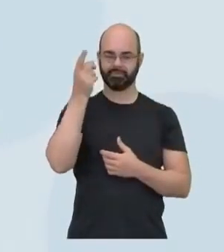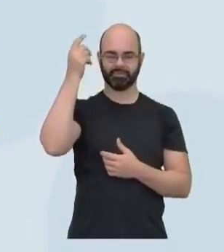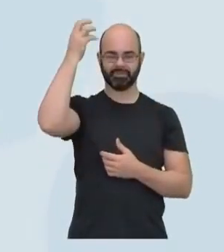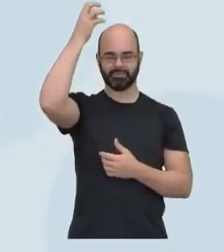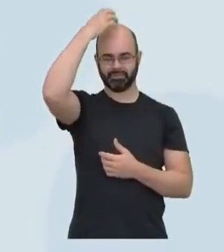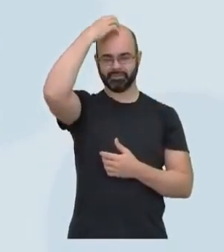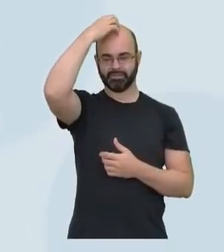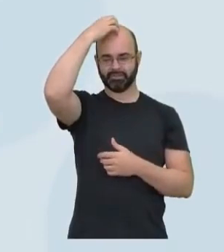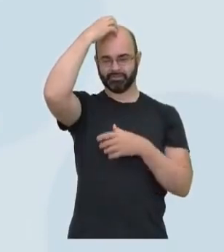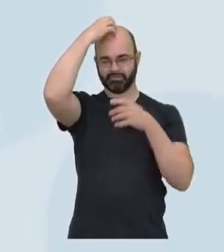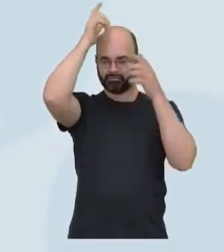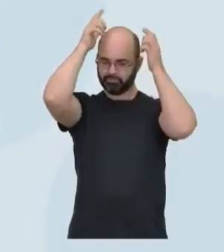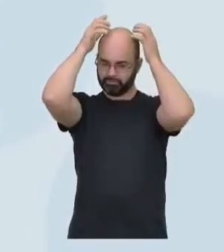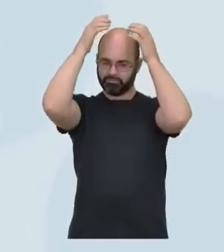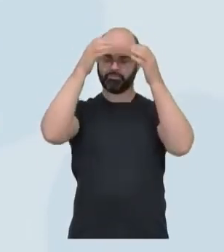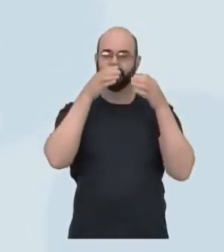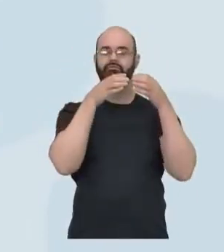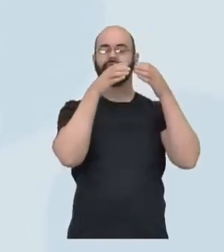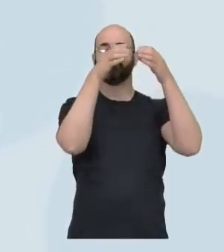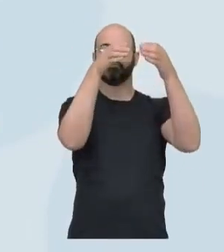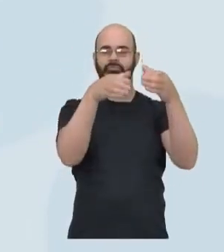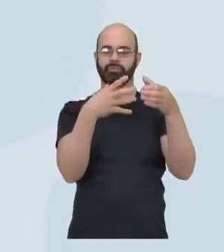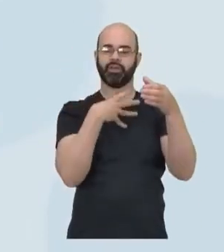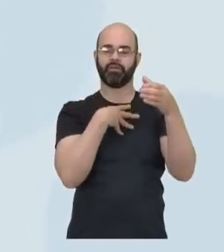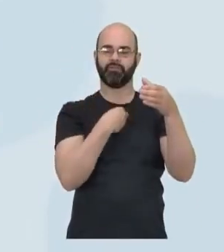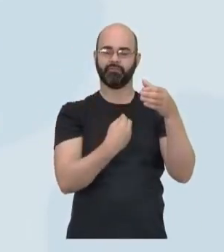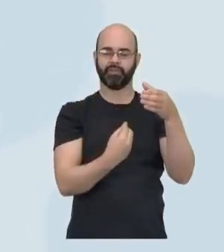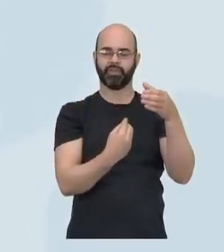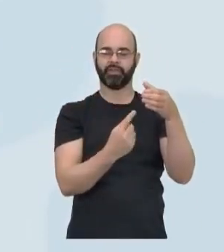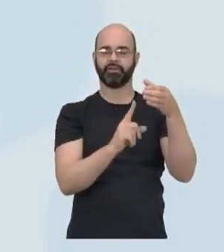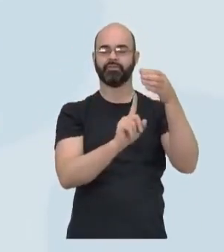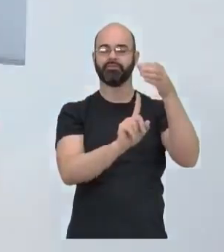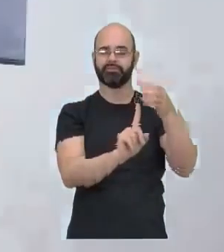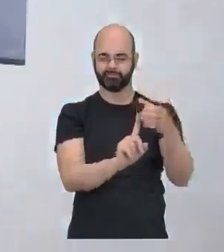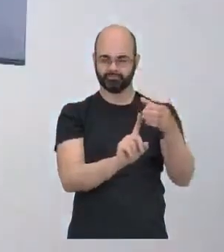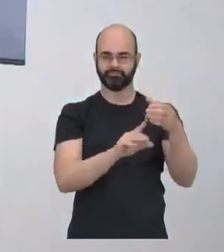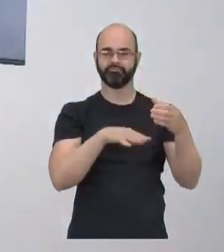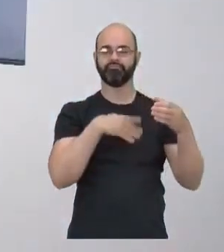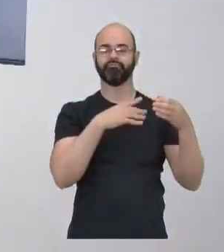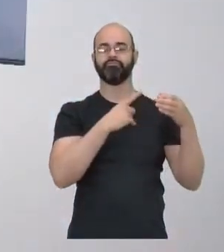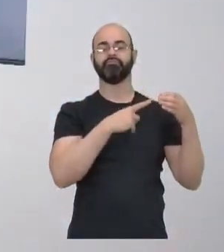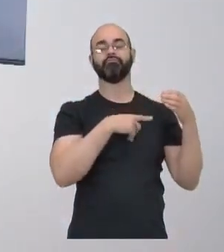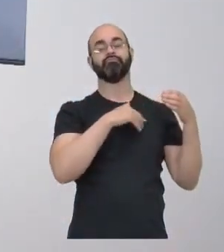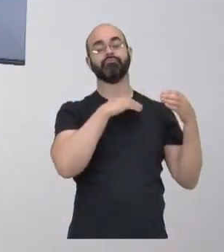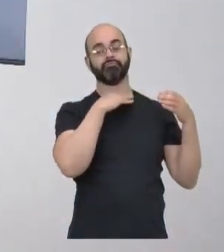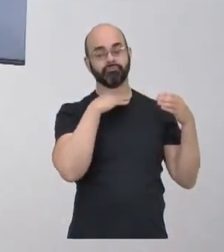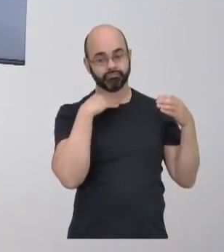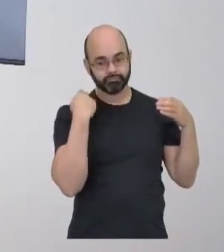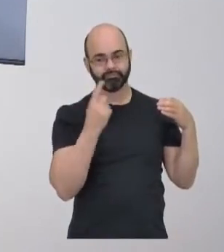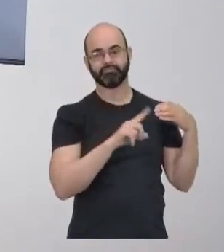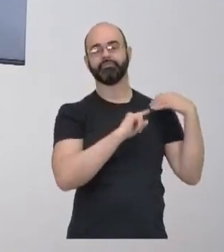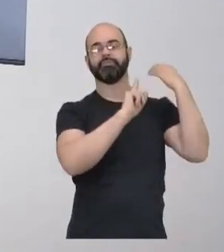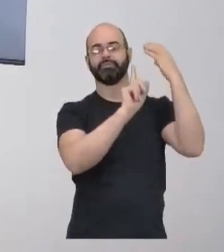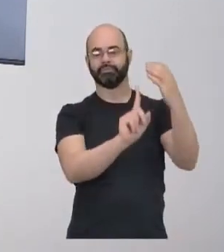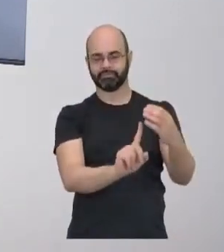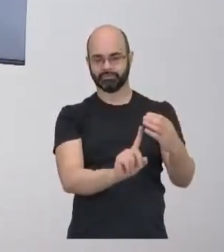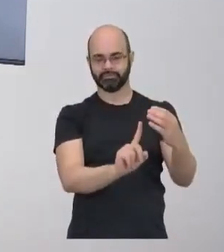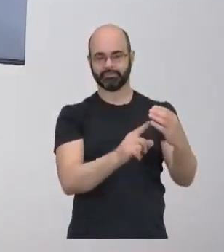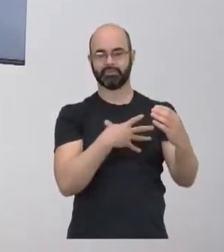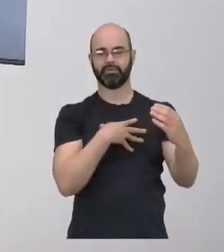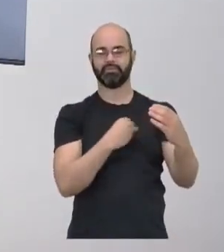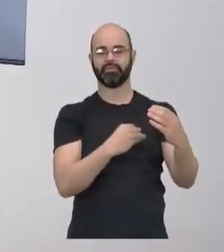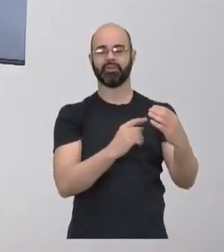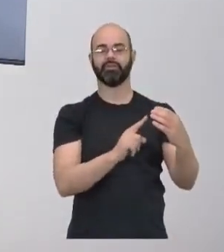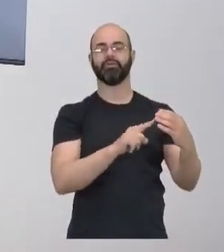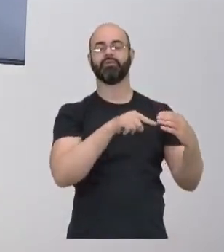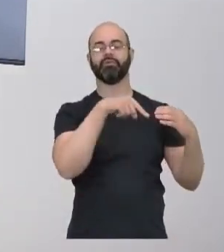o seu poder de pai para filho, e o povo não escolhe quem é o monarca, ele apenas aceita o